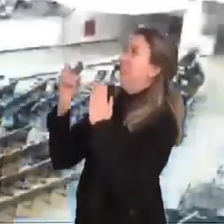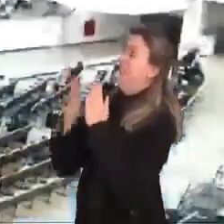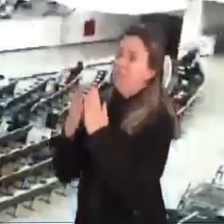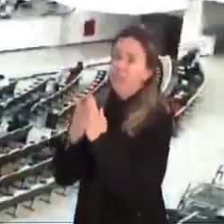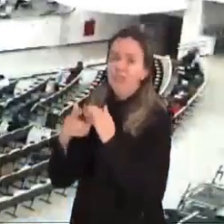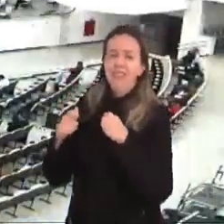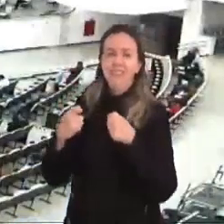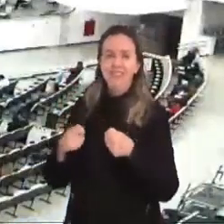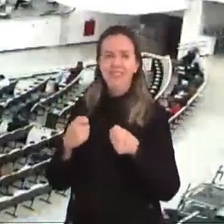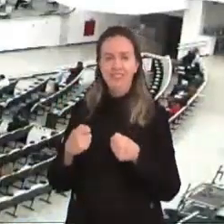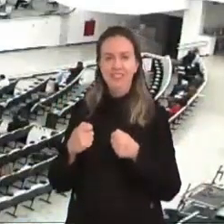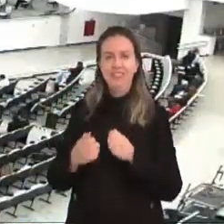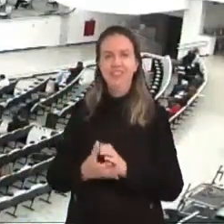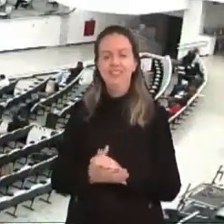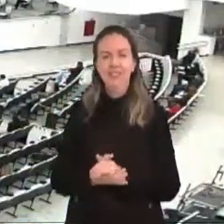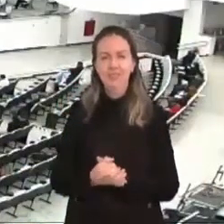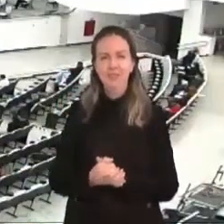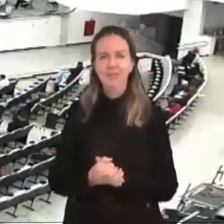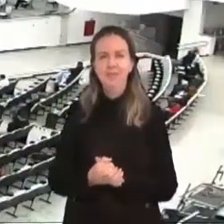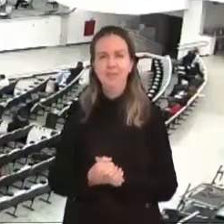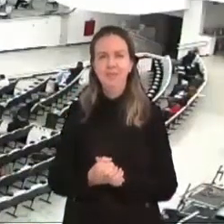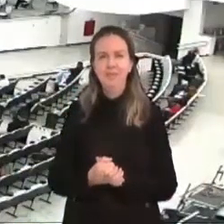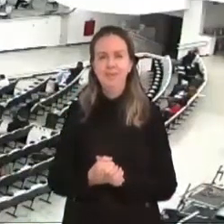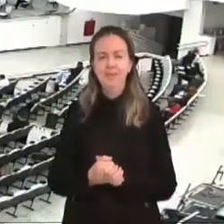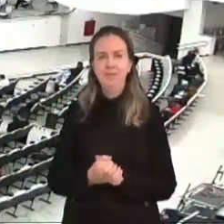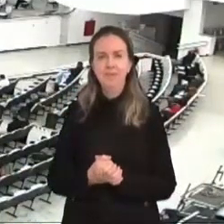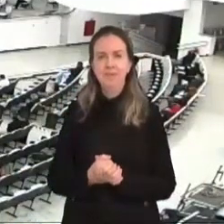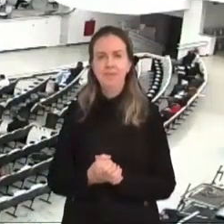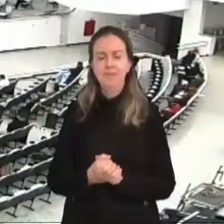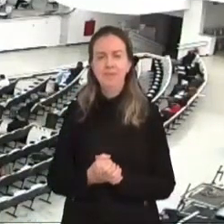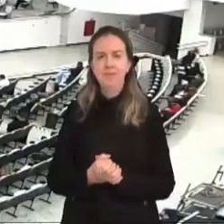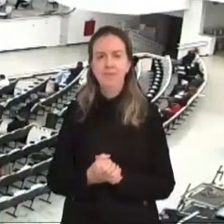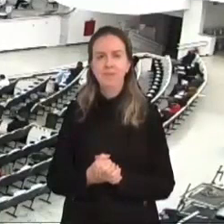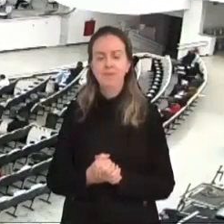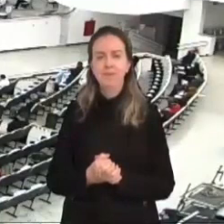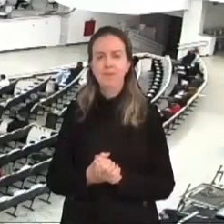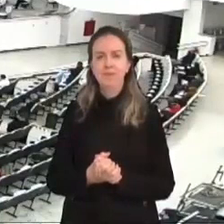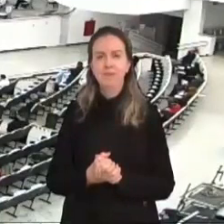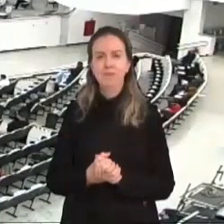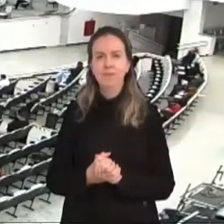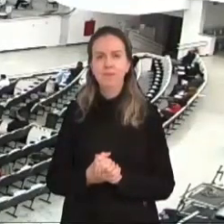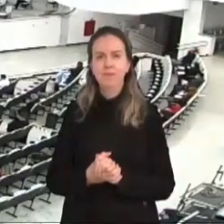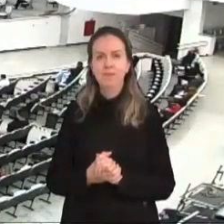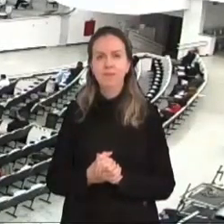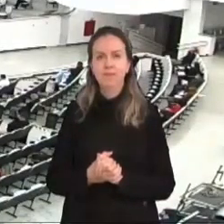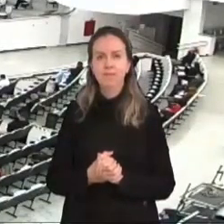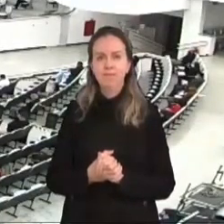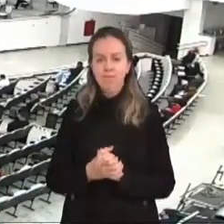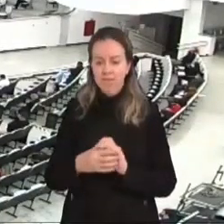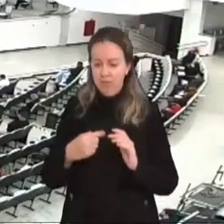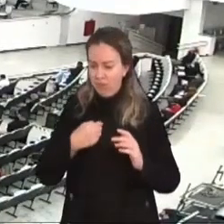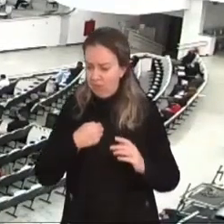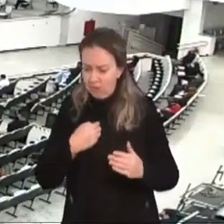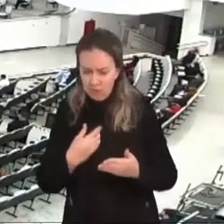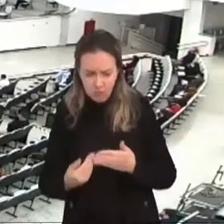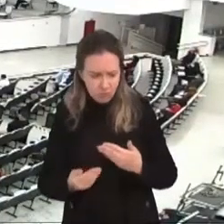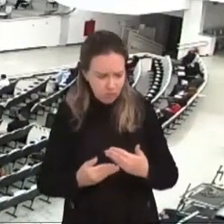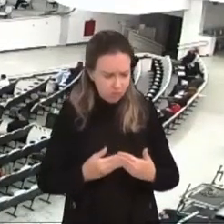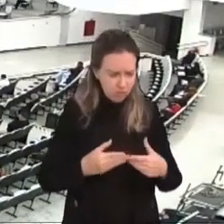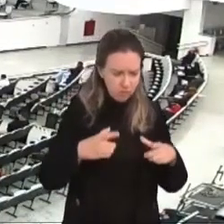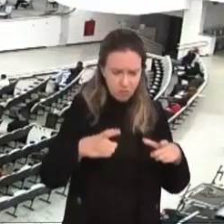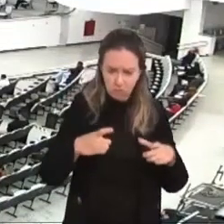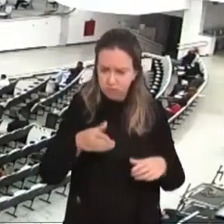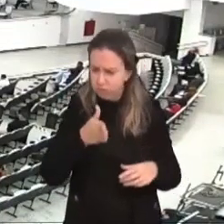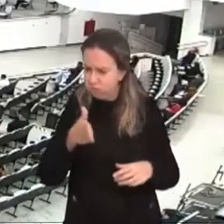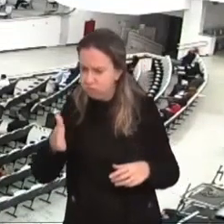É ruim, mas é o que tem para hoje à noite. Se o profeta preso não